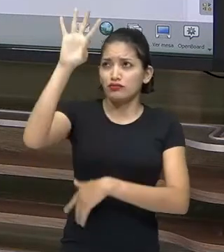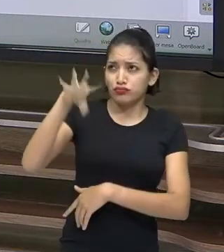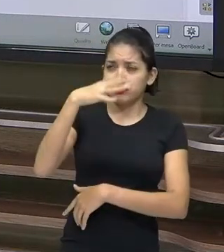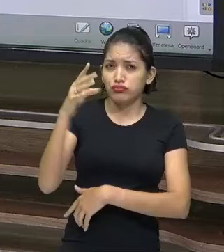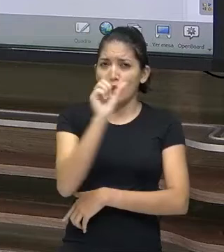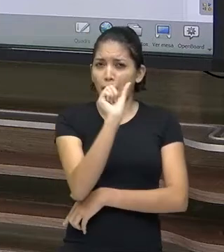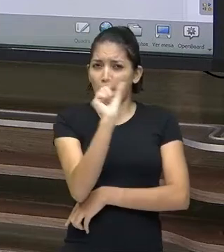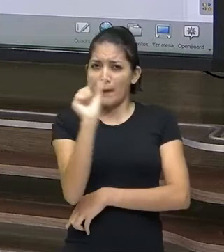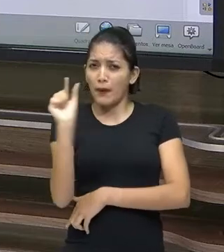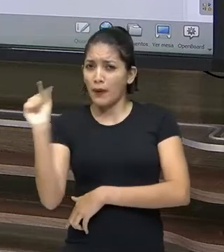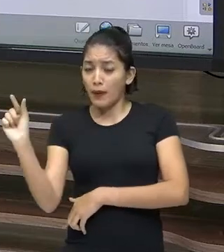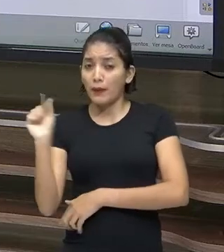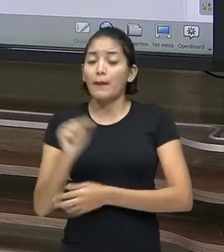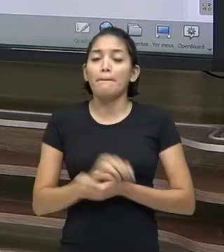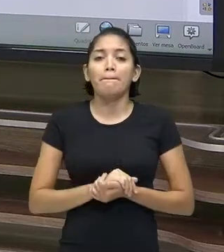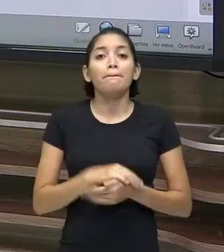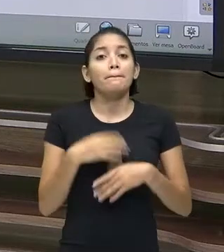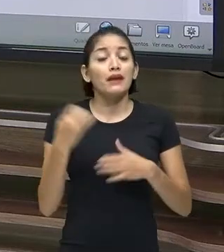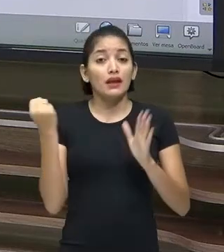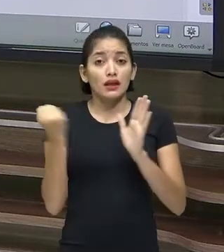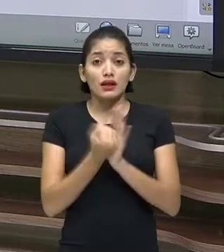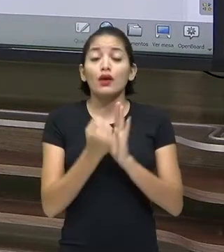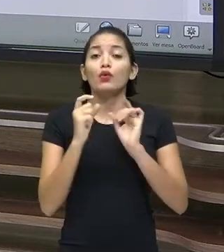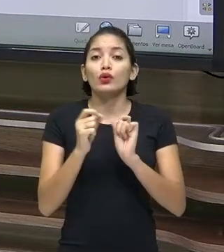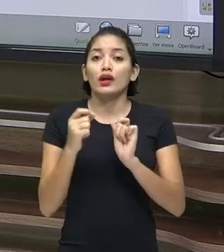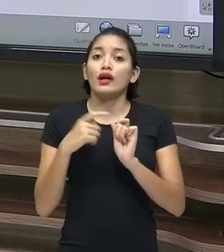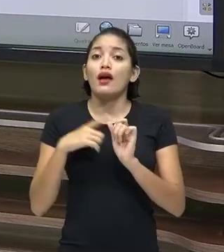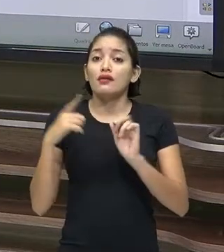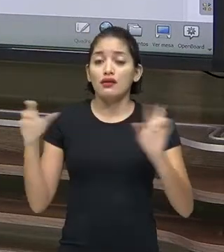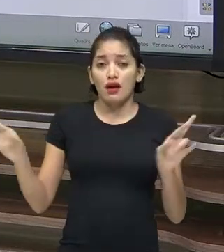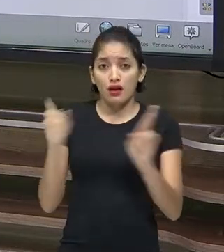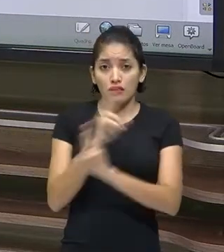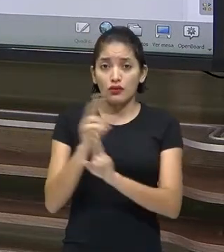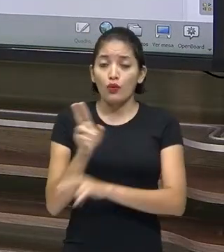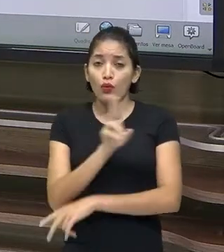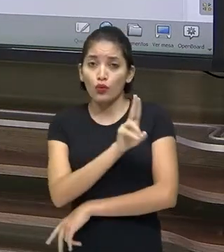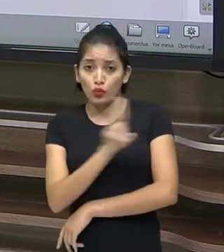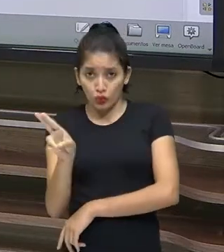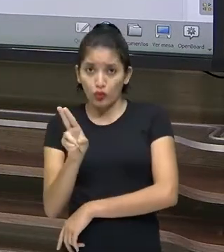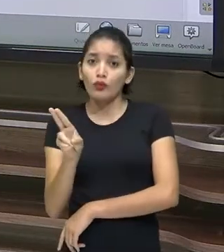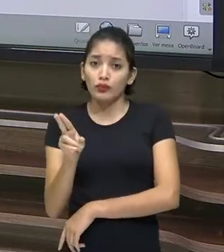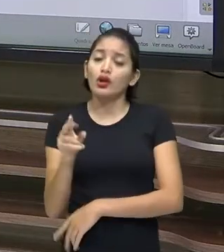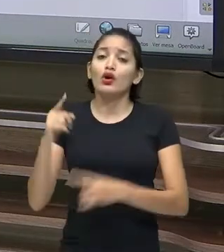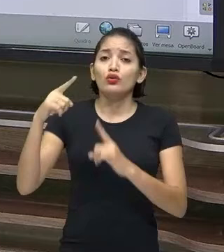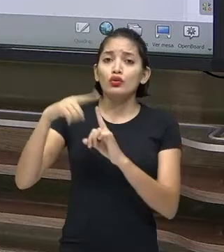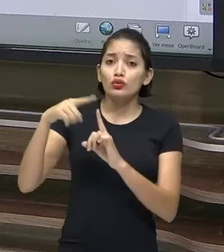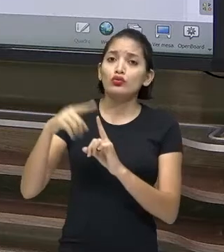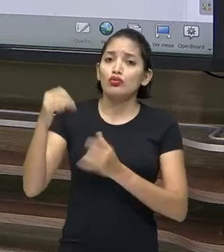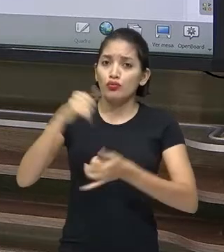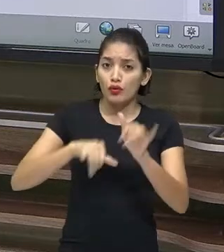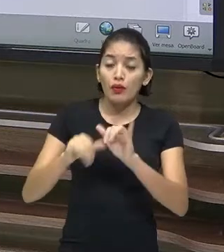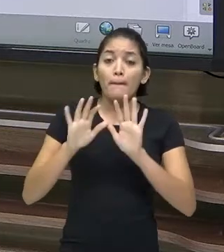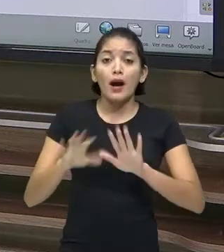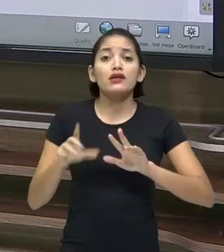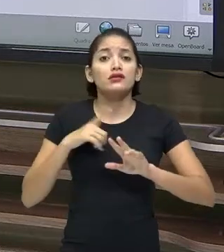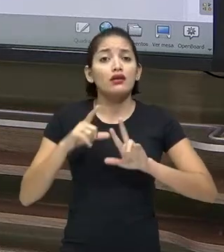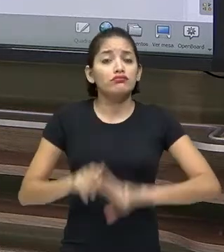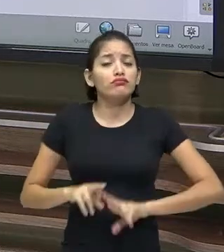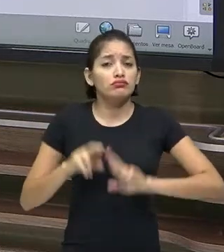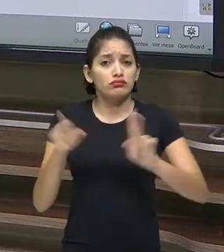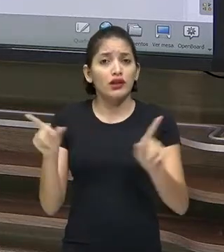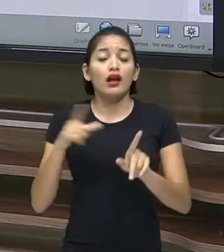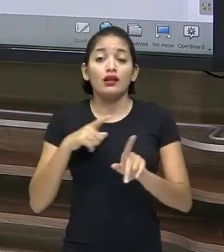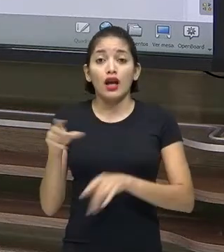periódica. E esse símbolo está relacionado com o nome do elemento químico. Só que aí existem algumas diferenças entre eles, porque